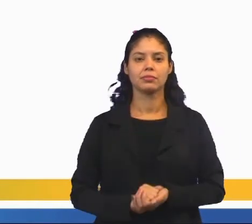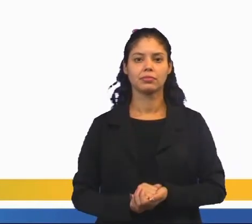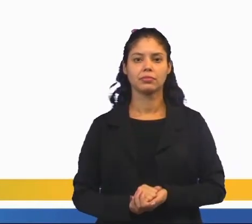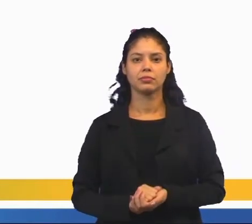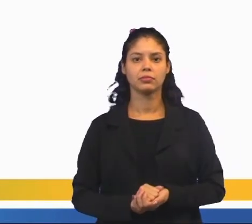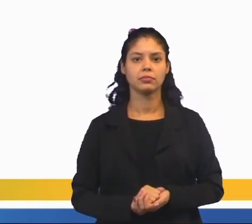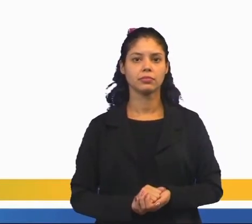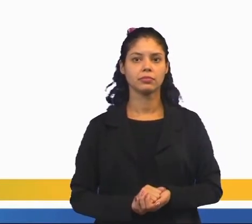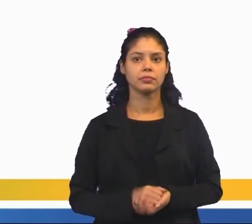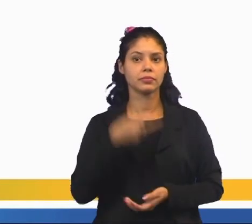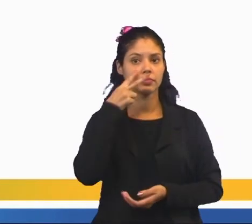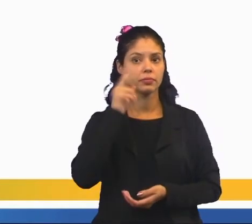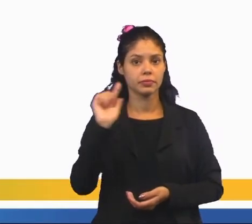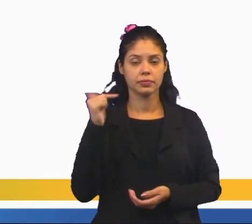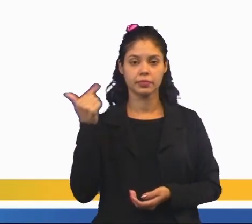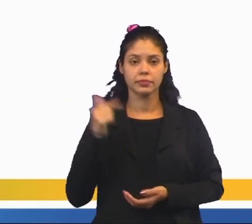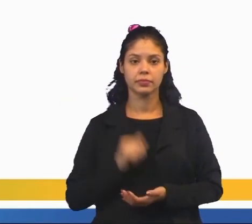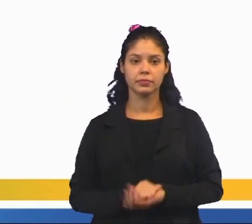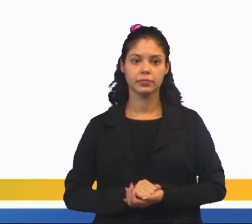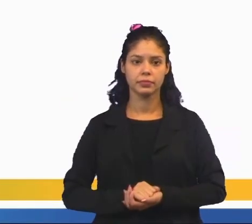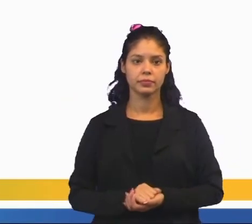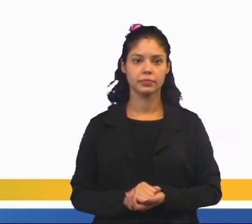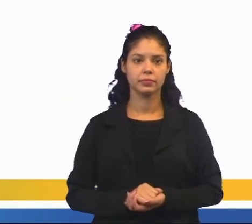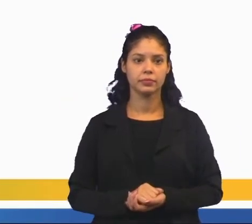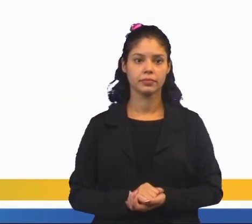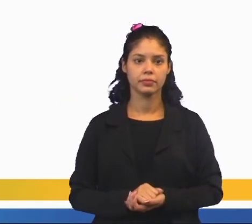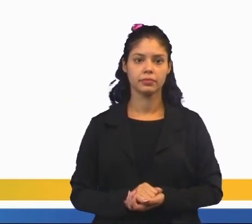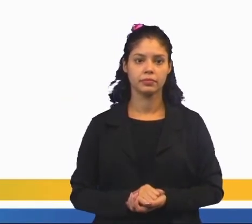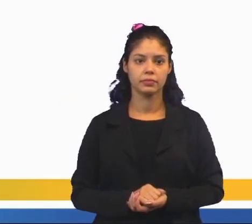mesmo. Vamos para a próxima.